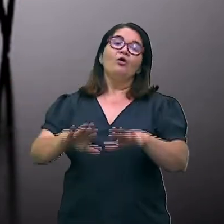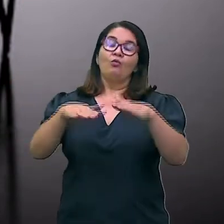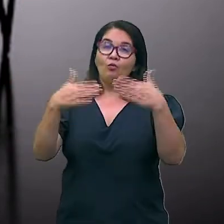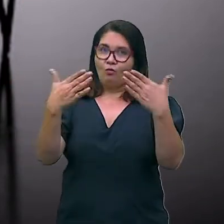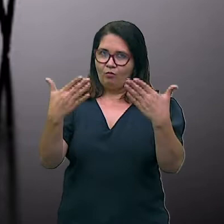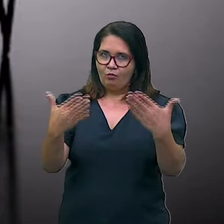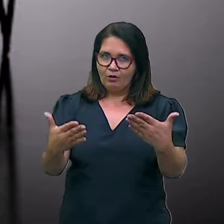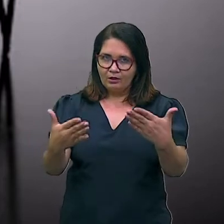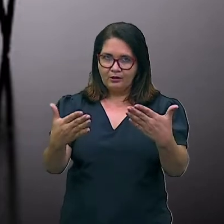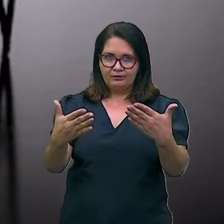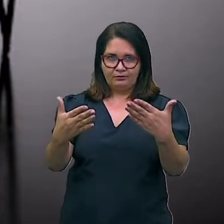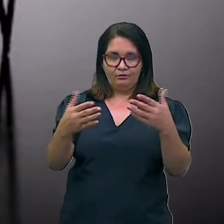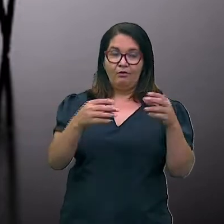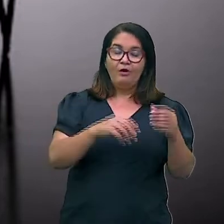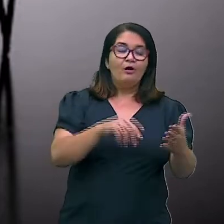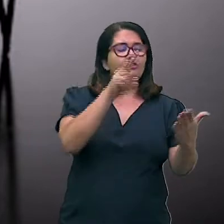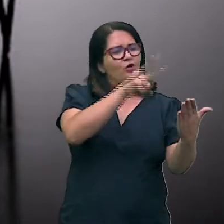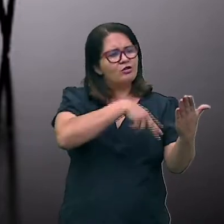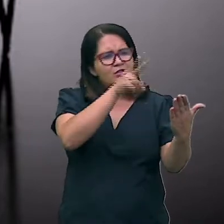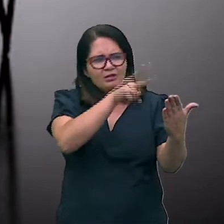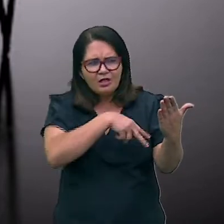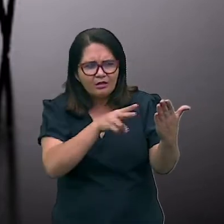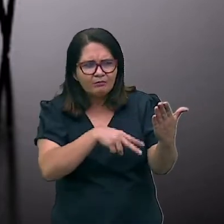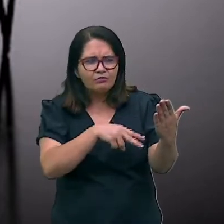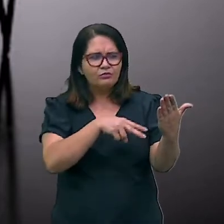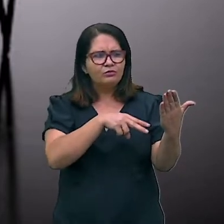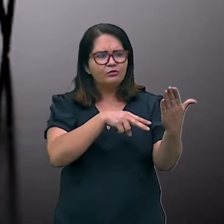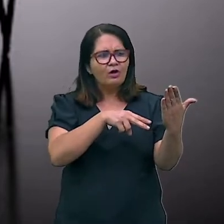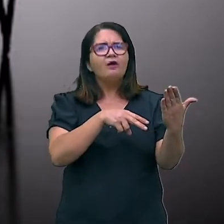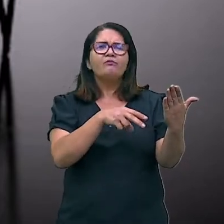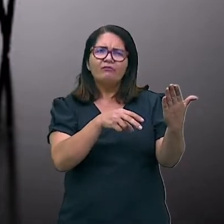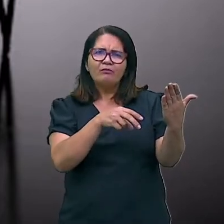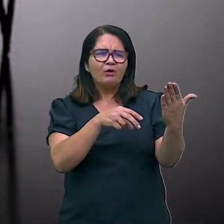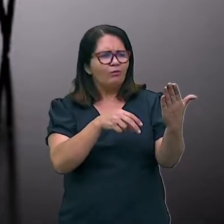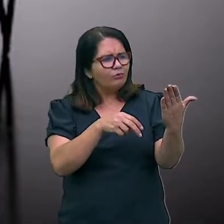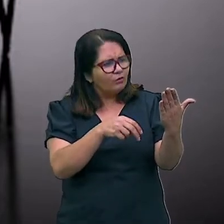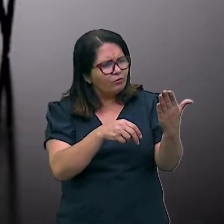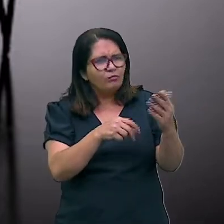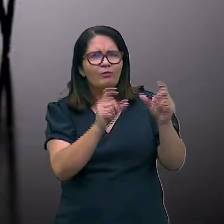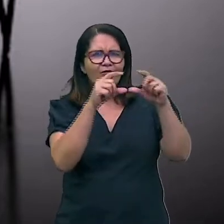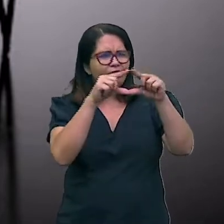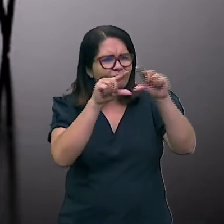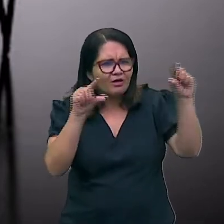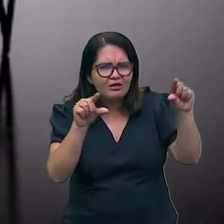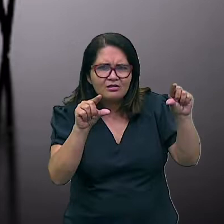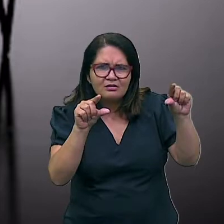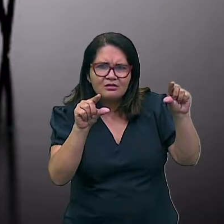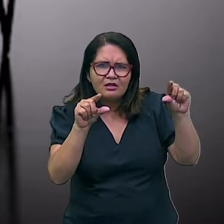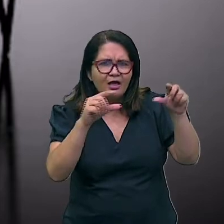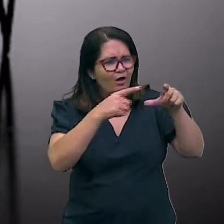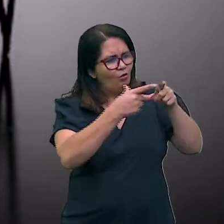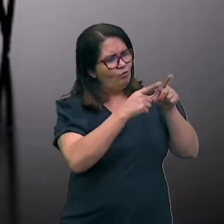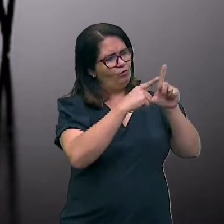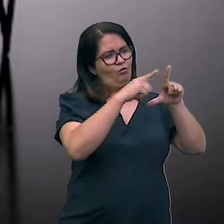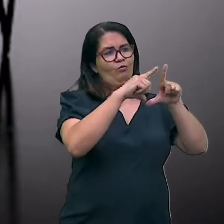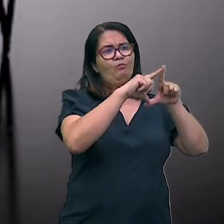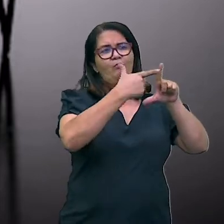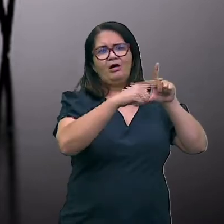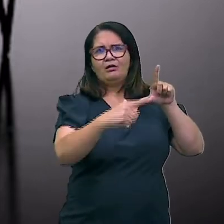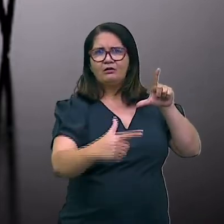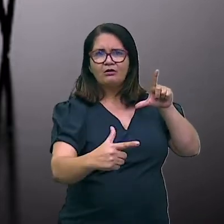obrigatoriamente é preciso haver uma contradição, como neste exemplo. O som do